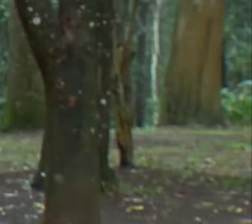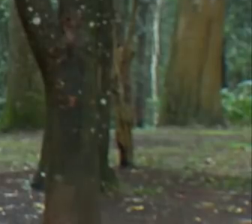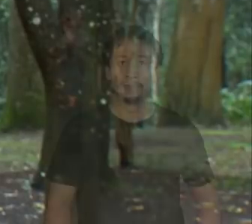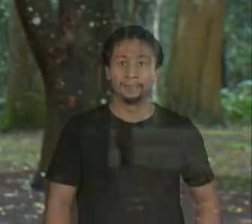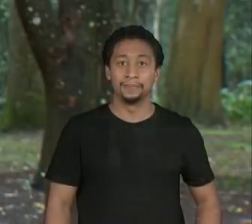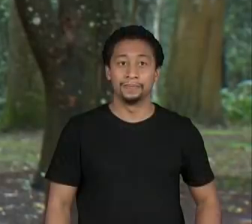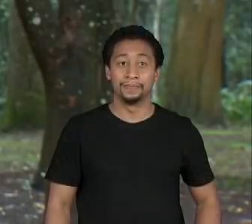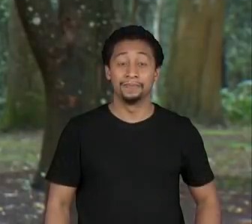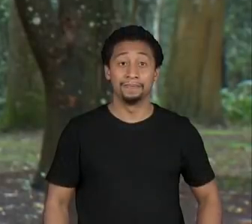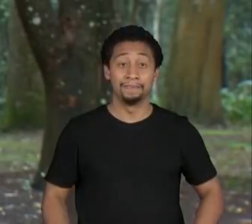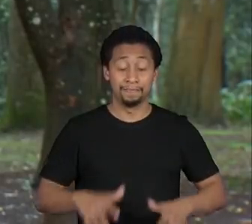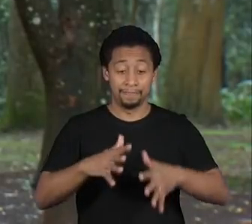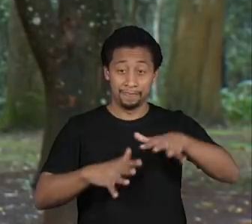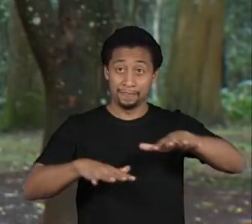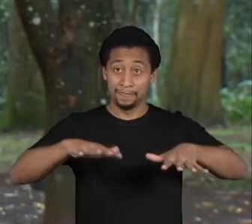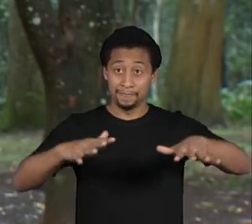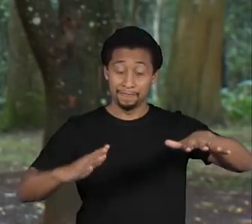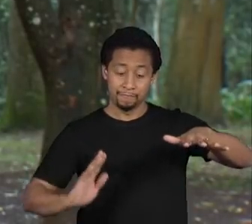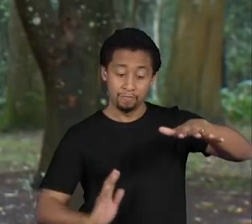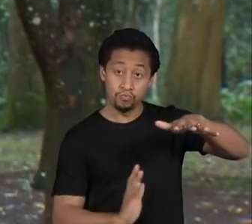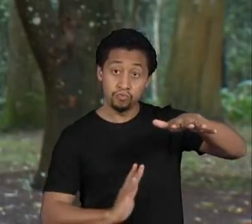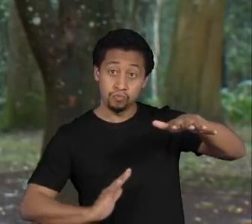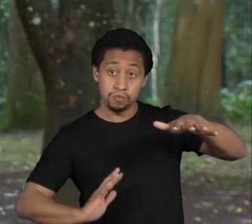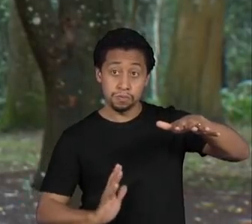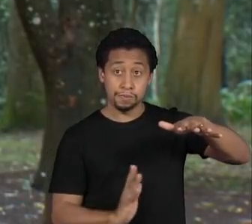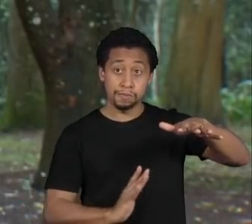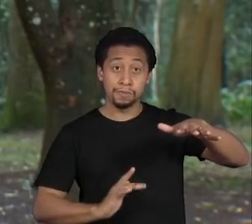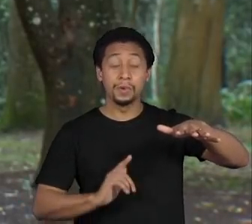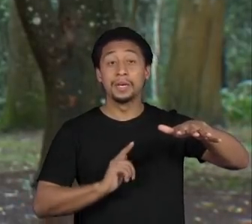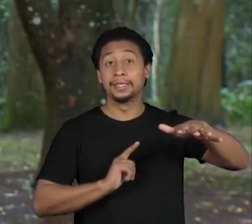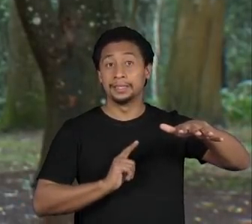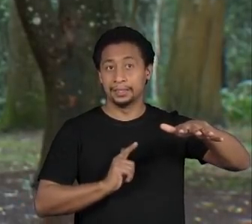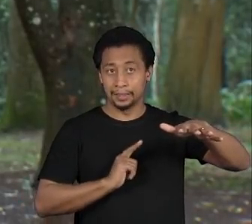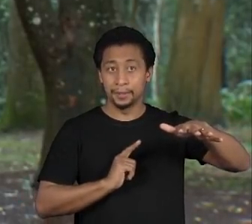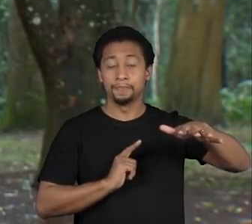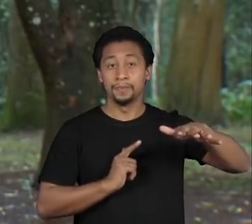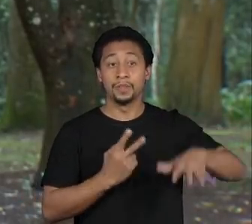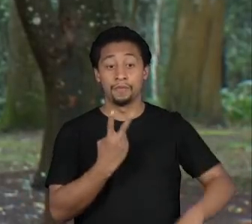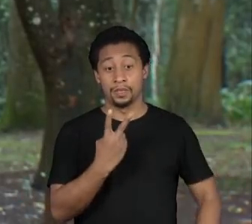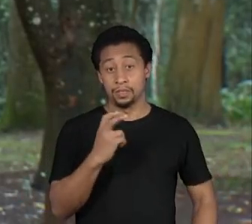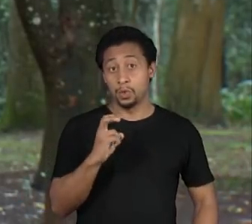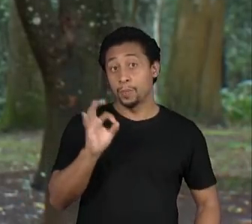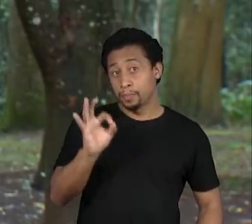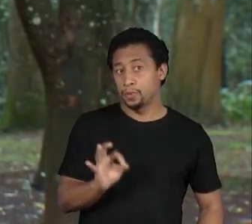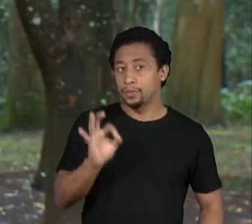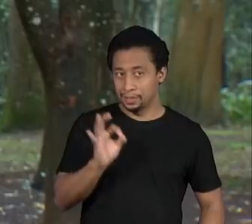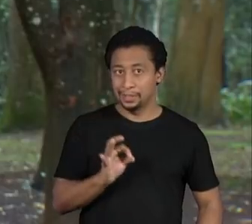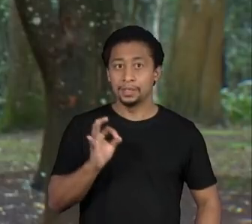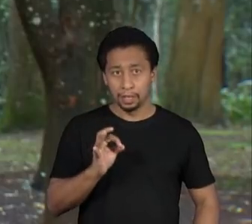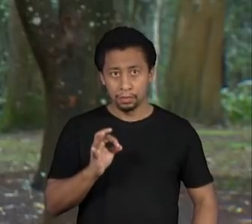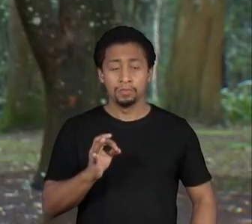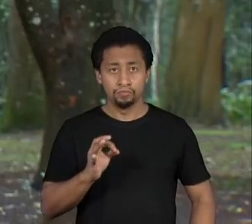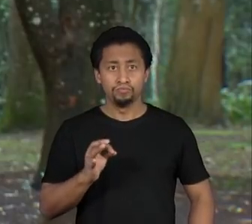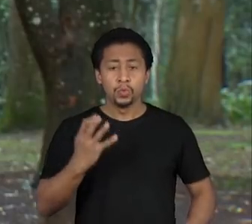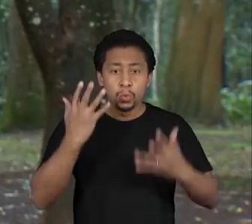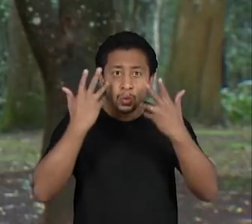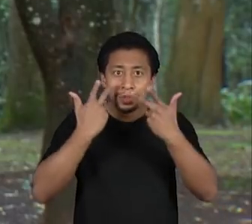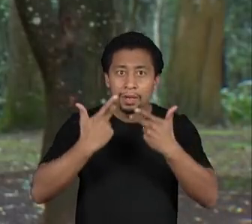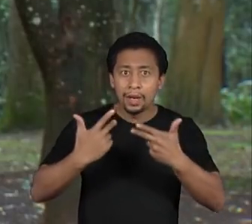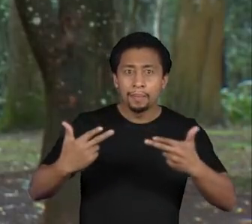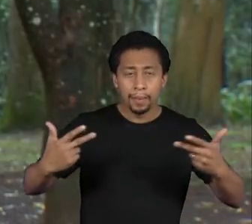Os recifes de corais abrigam 1/4 de todas as espécies marinhas do planeta, mas